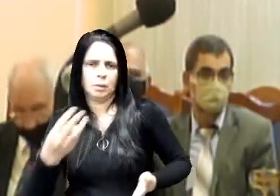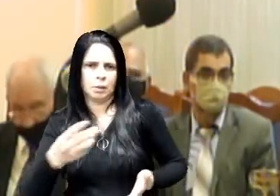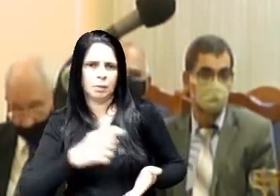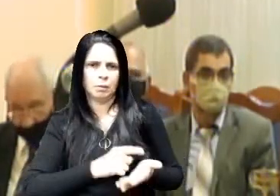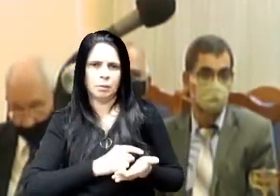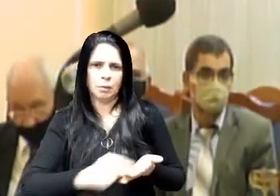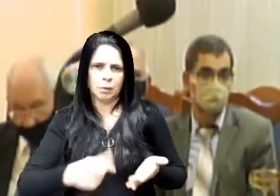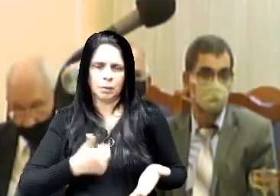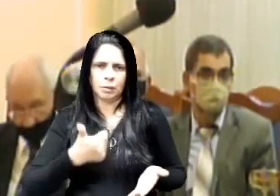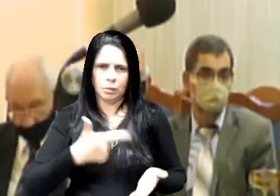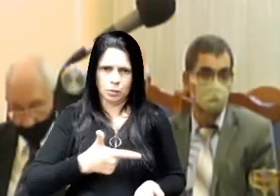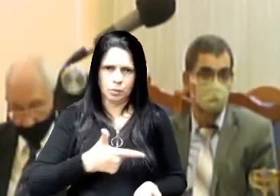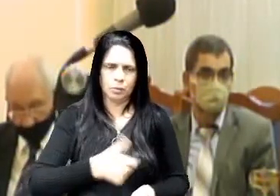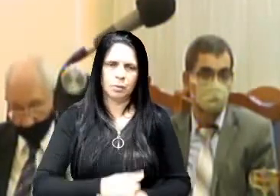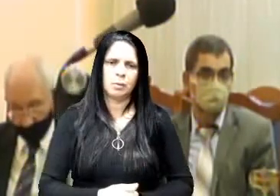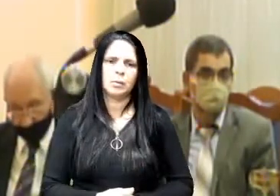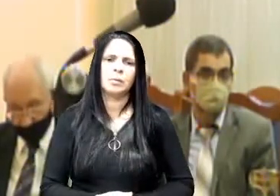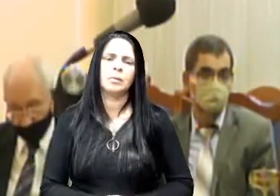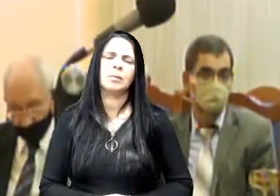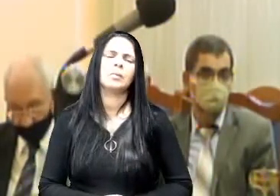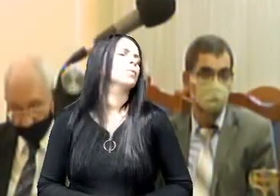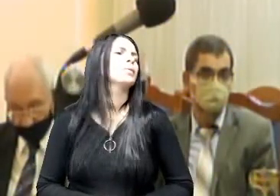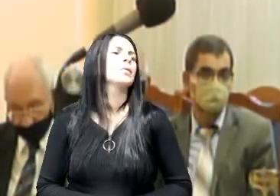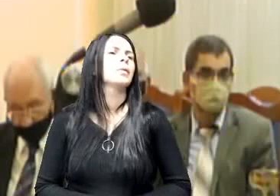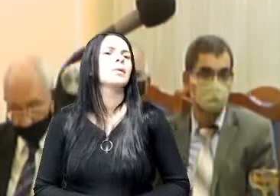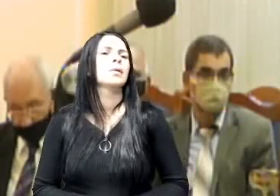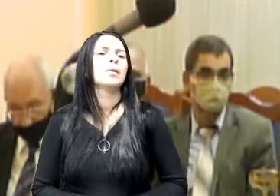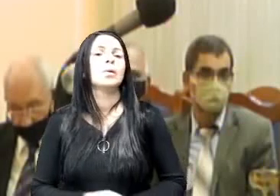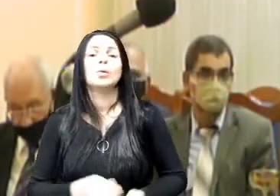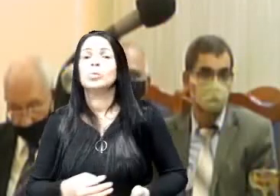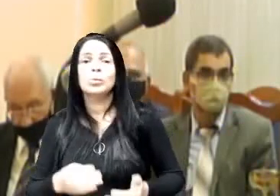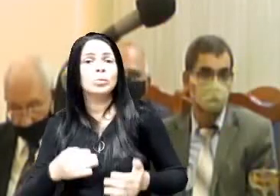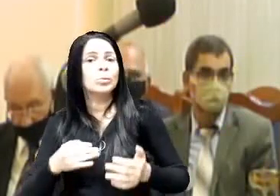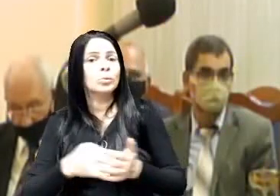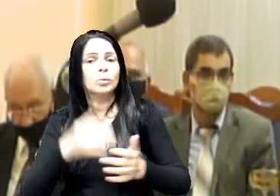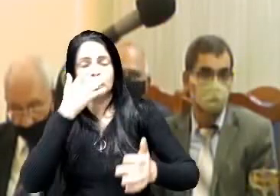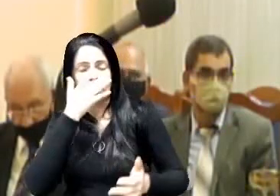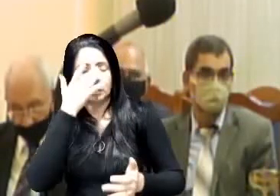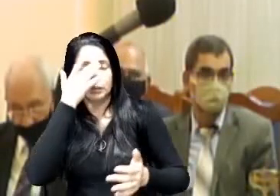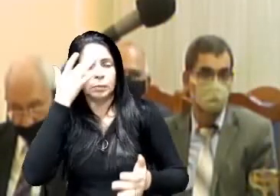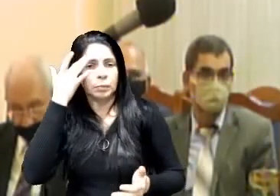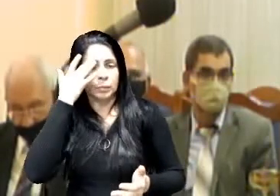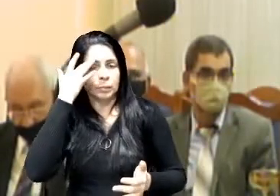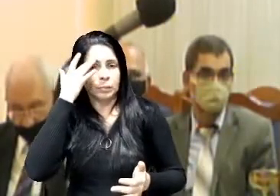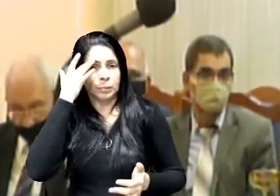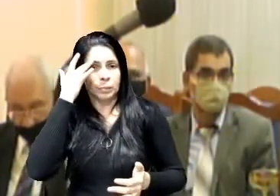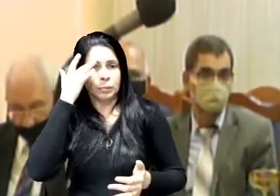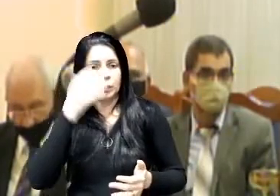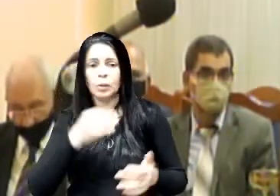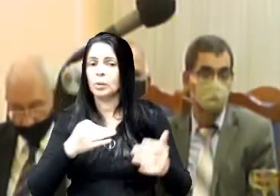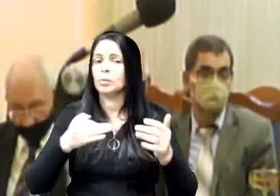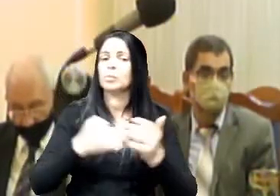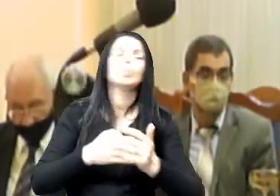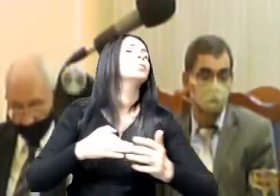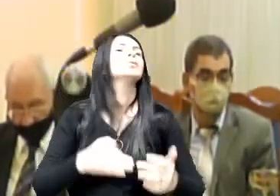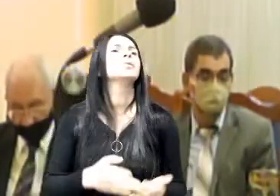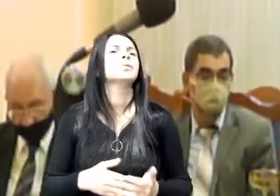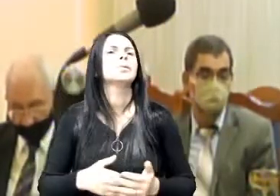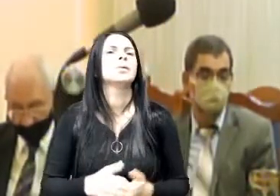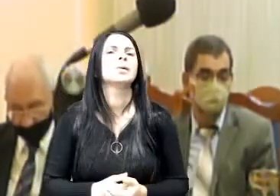aquele, e também todos os que piamente, diga comigo, todos os que